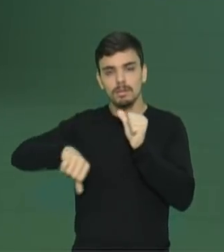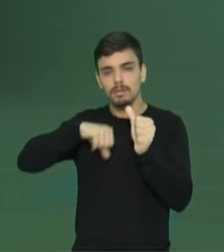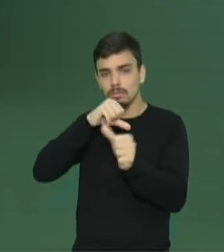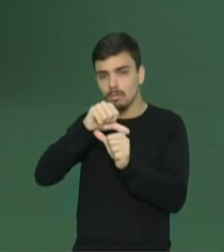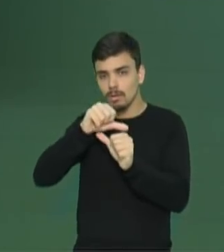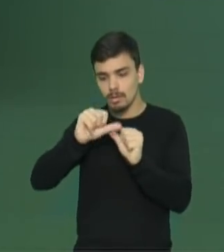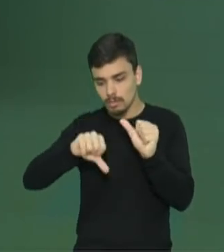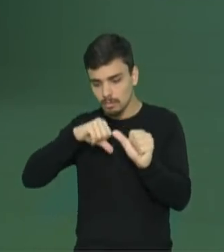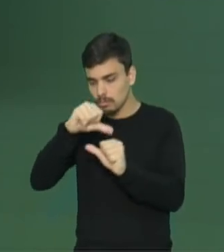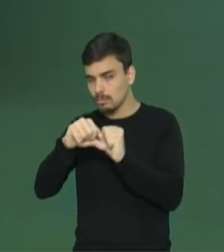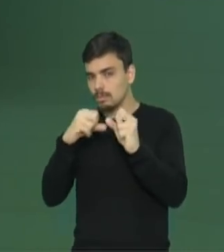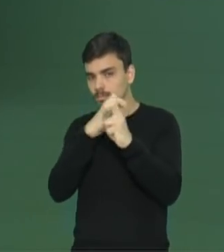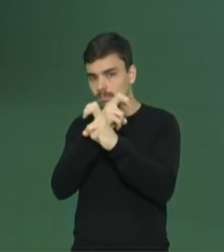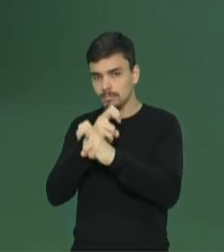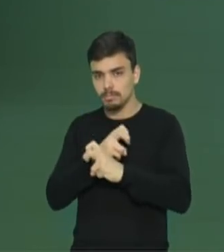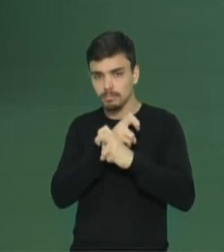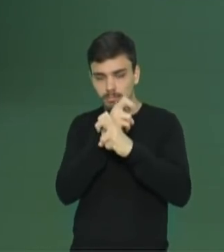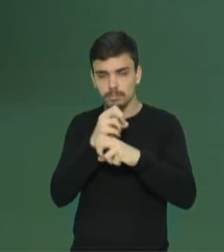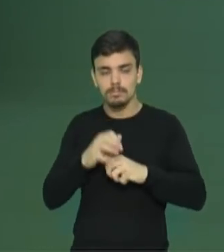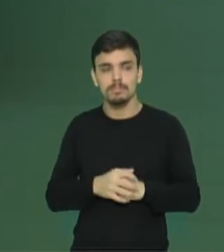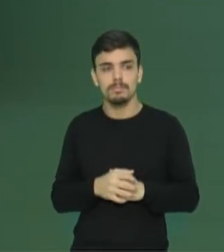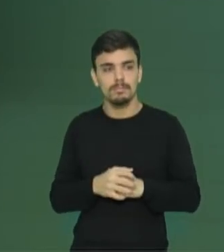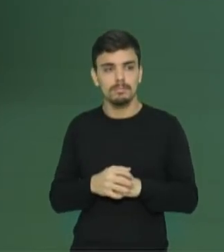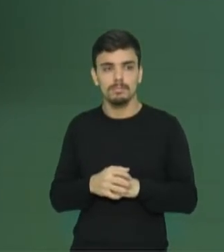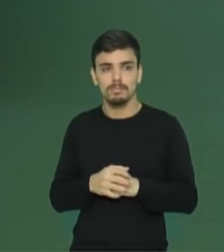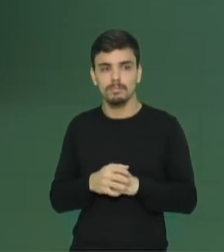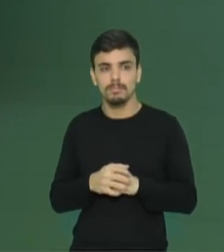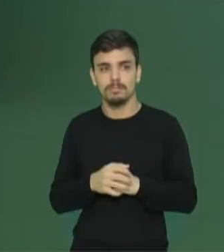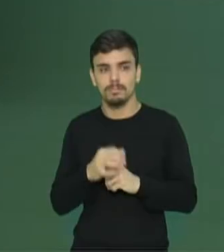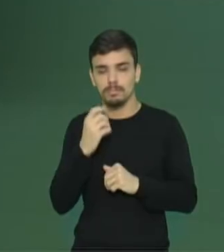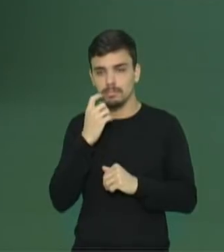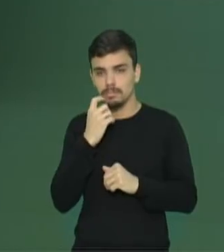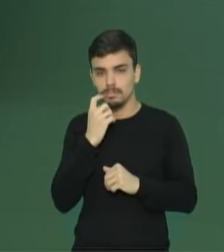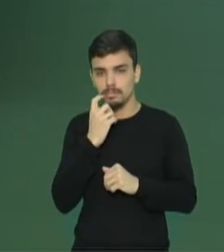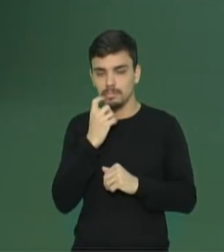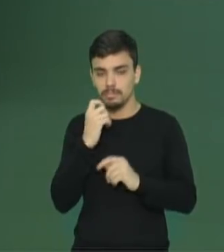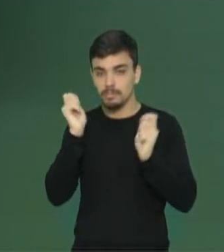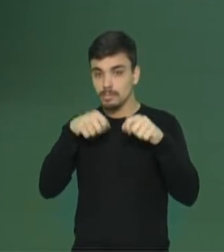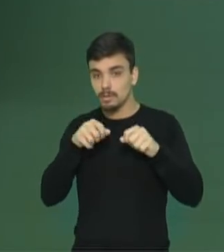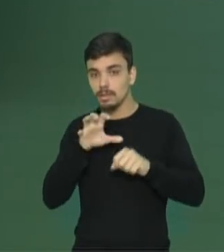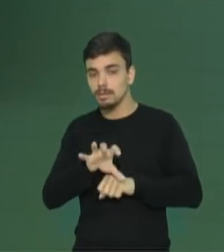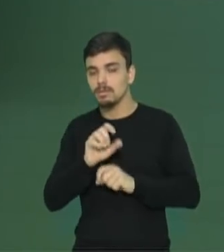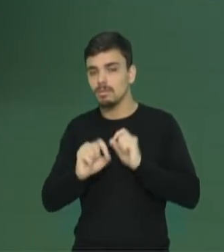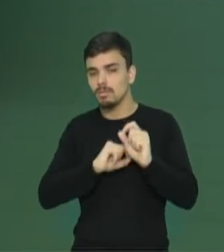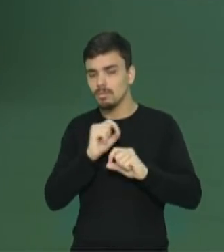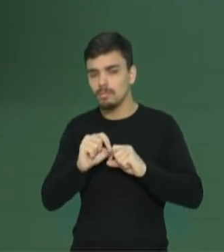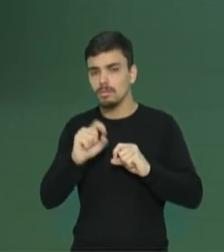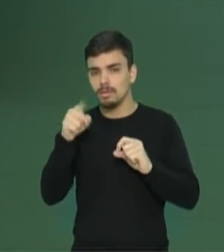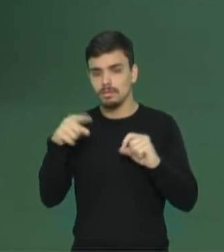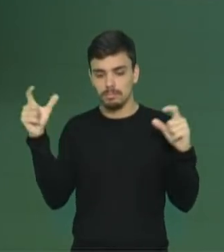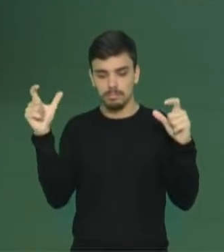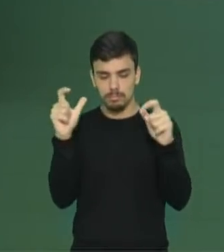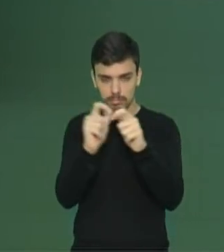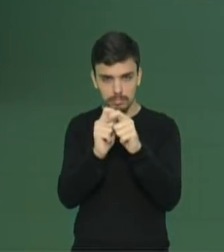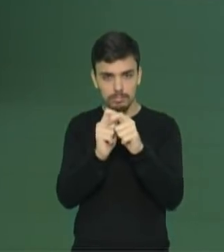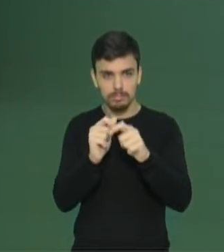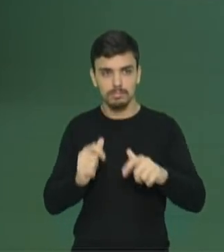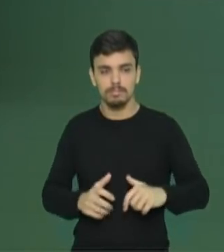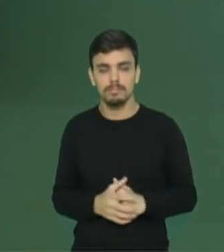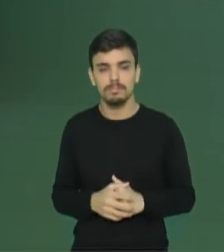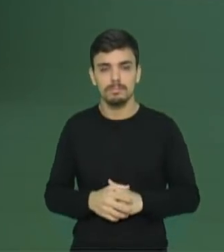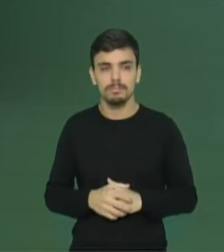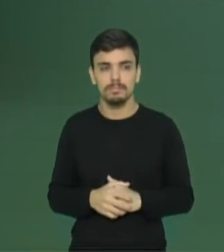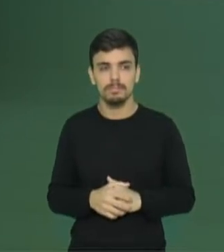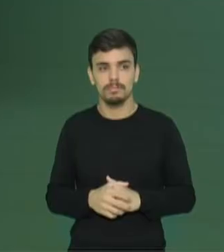esqueleto, que chama-se muda ou equidise. Para isso funcionar, o celoma deles é bem diminuído.